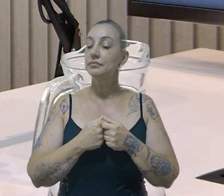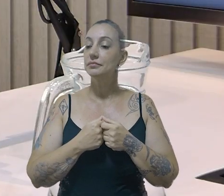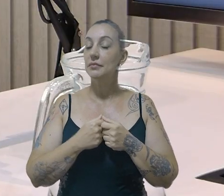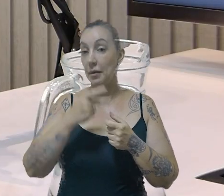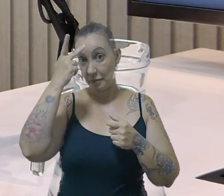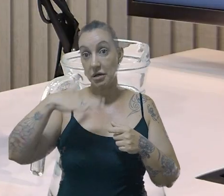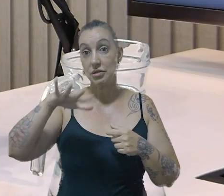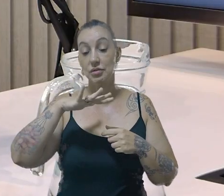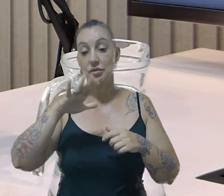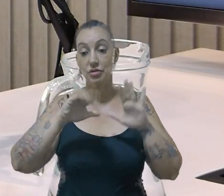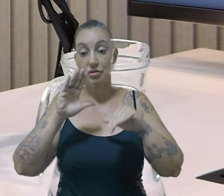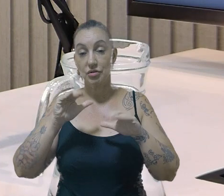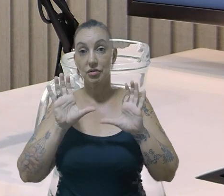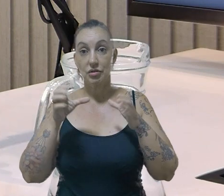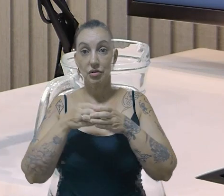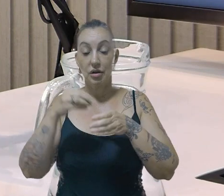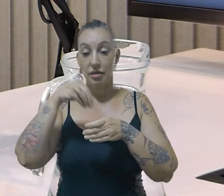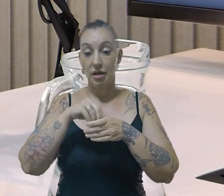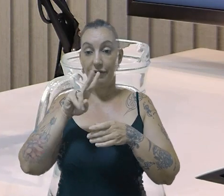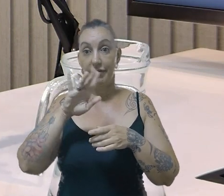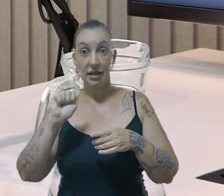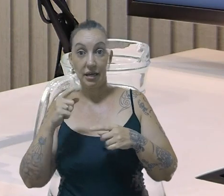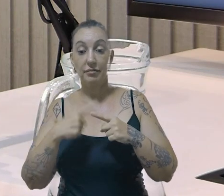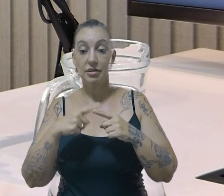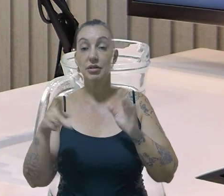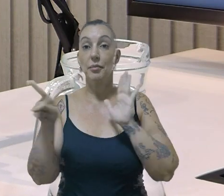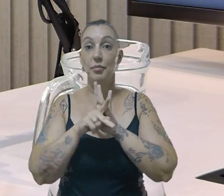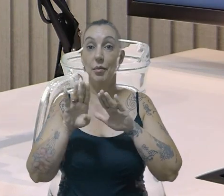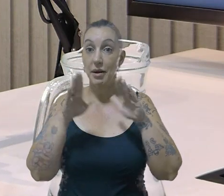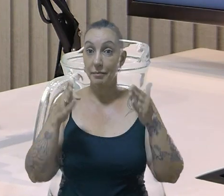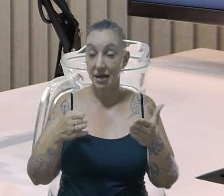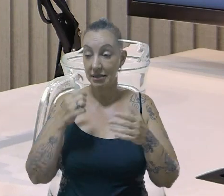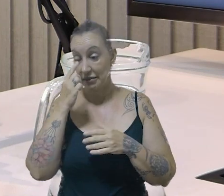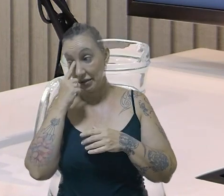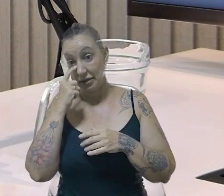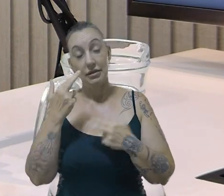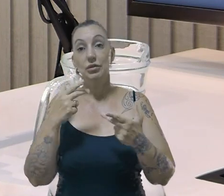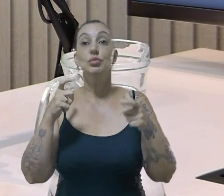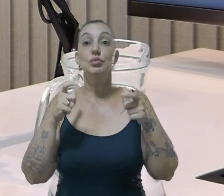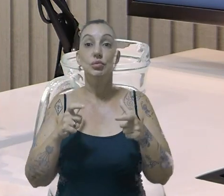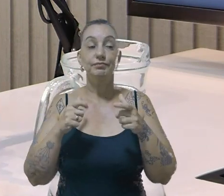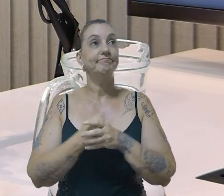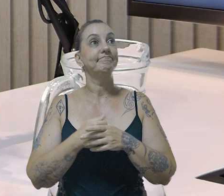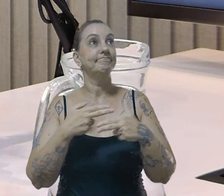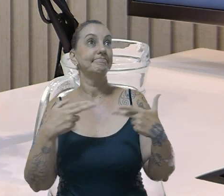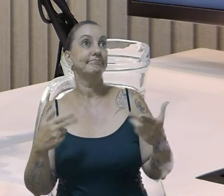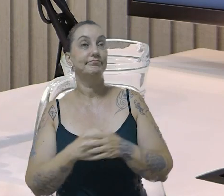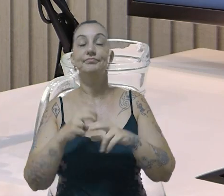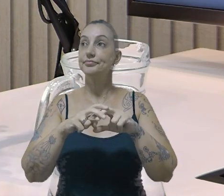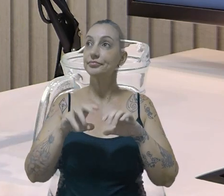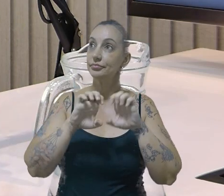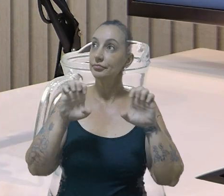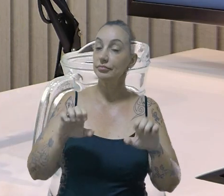pessoas traziam outras mesas para dentro do viga porque o viga já tinha a própria mesa eh era comum locar alguns equipamentos mas devido a estrutura do